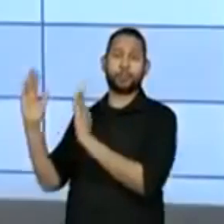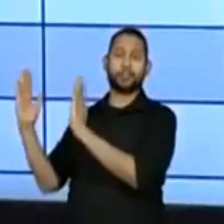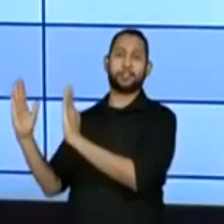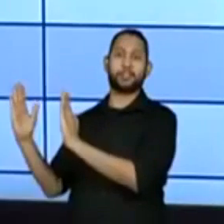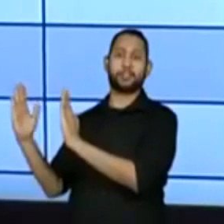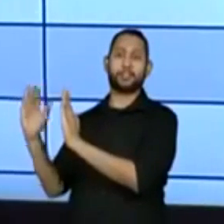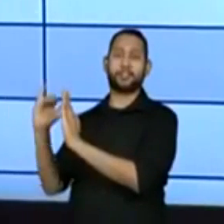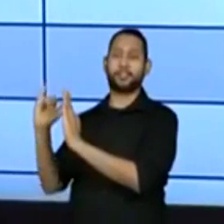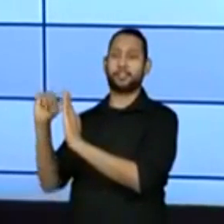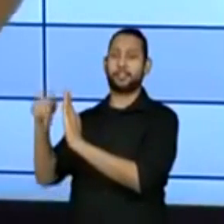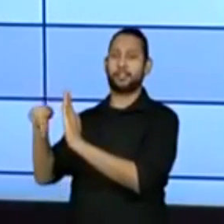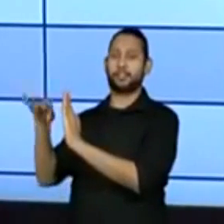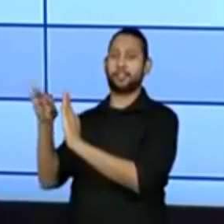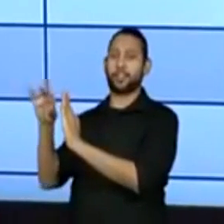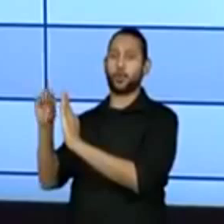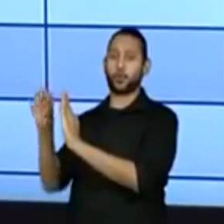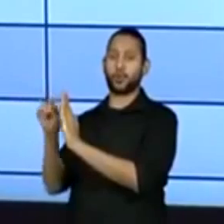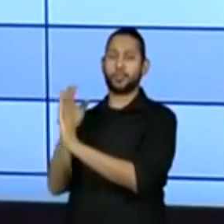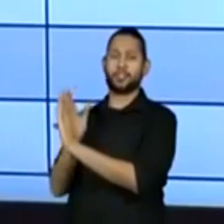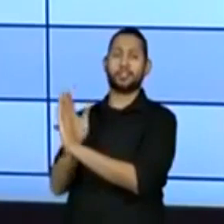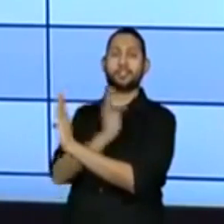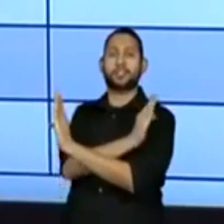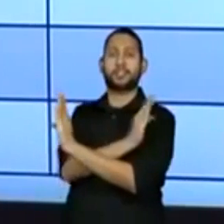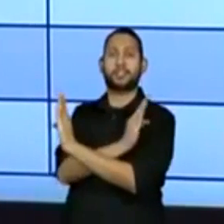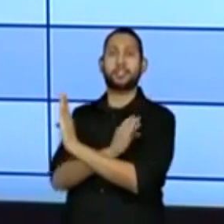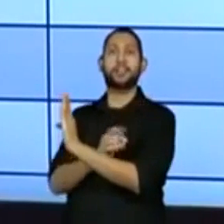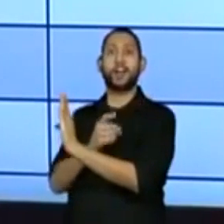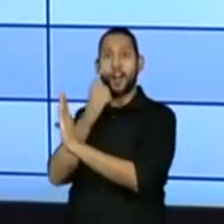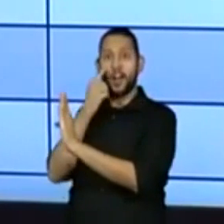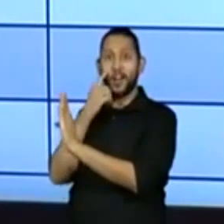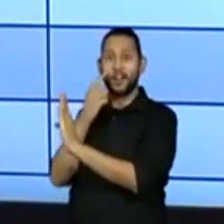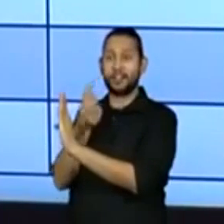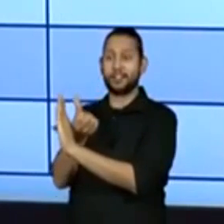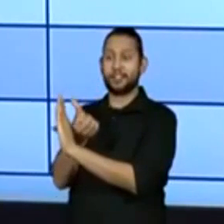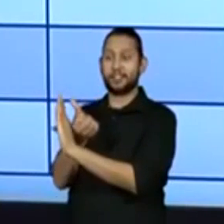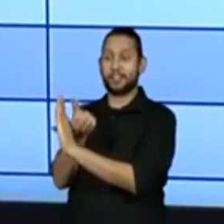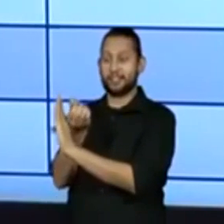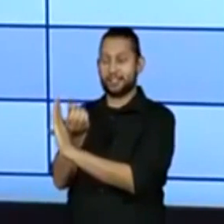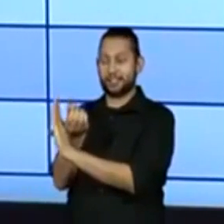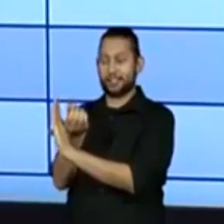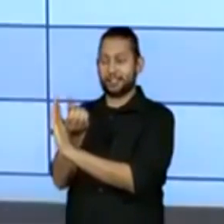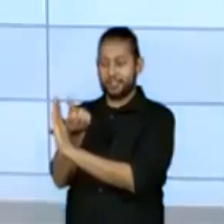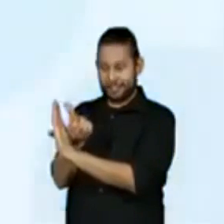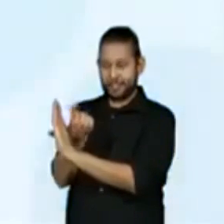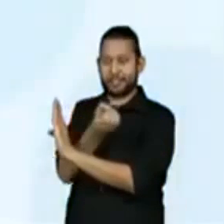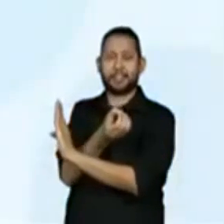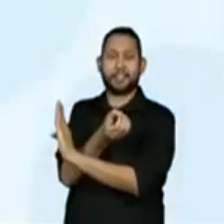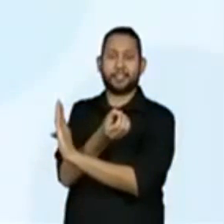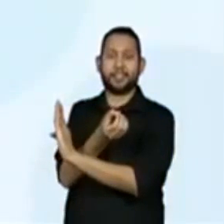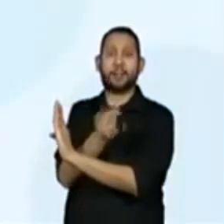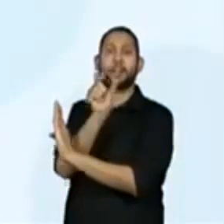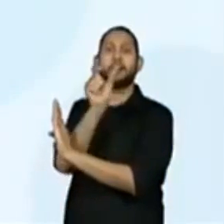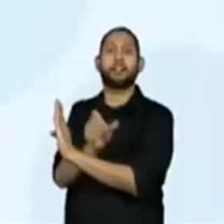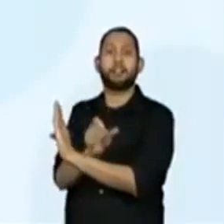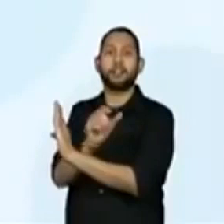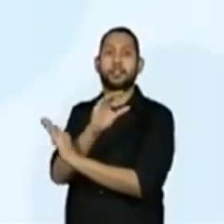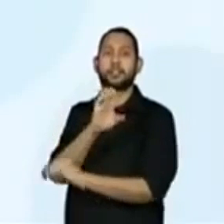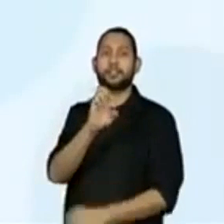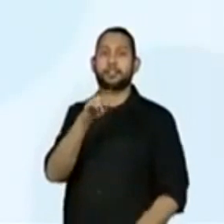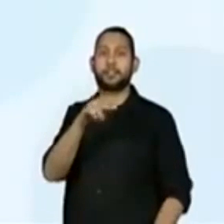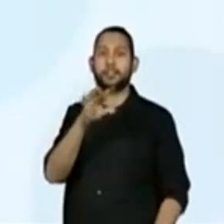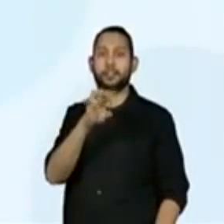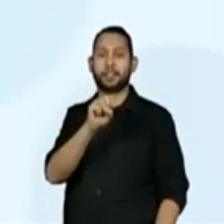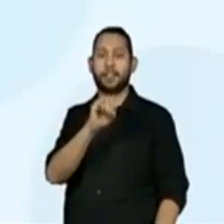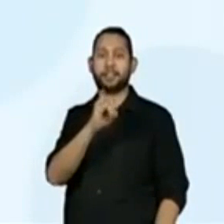60 centésimos. Aqui. Em casa, com mais calma, vocês tirem print da tabelinha,